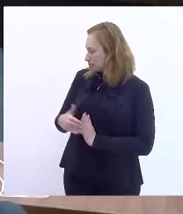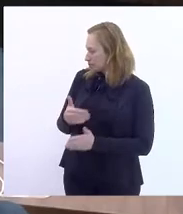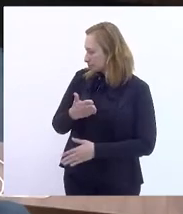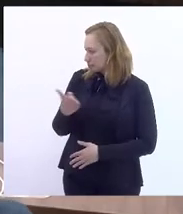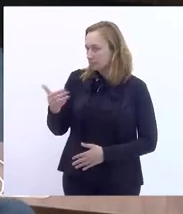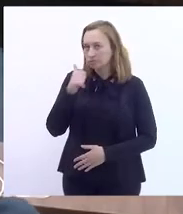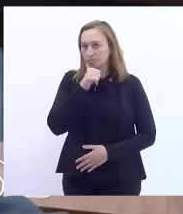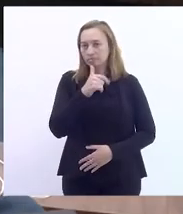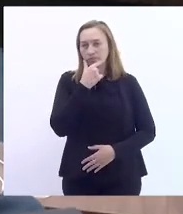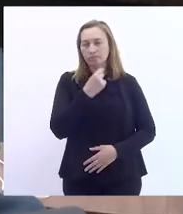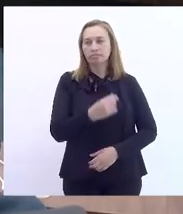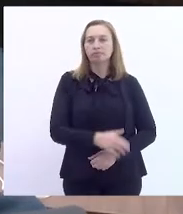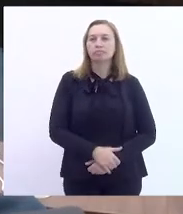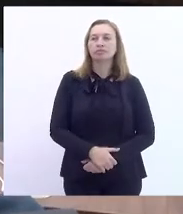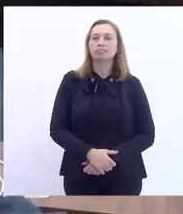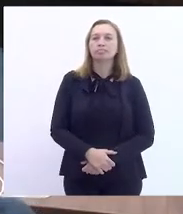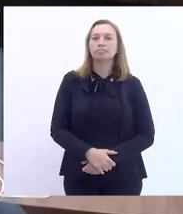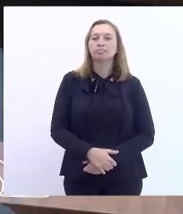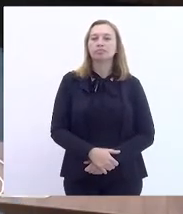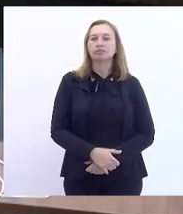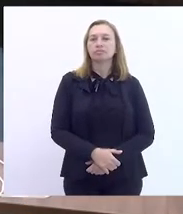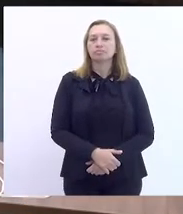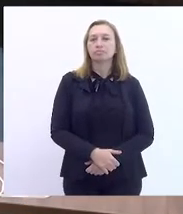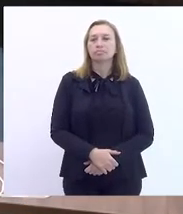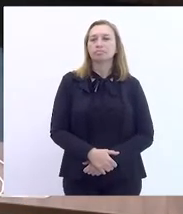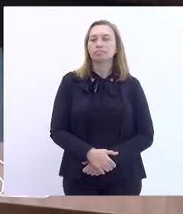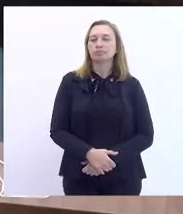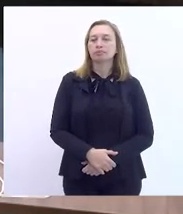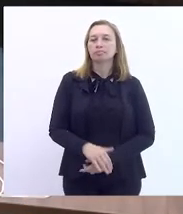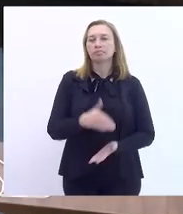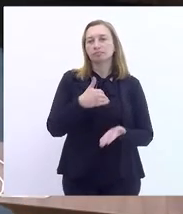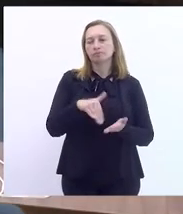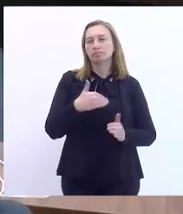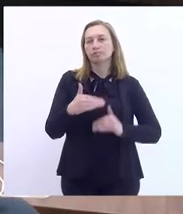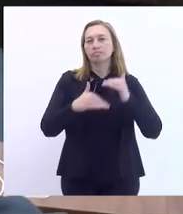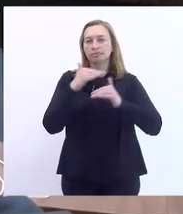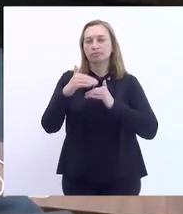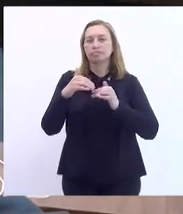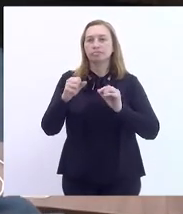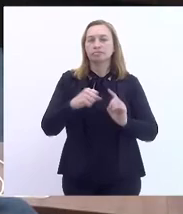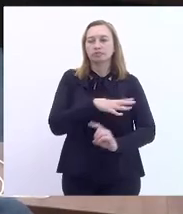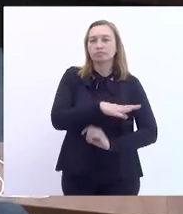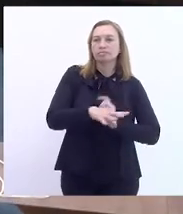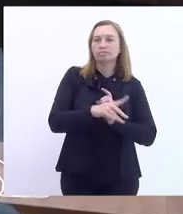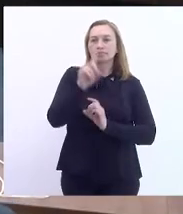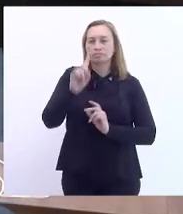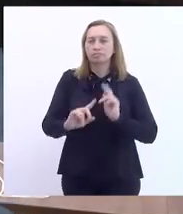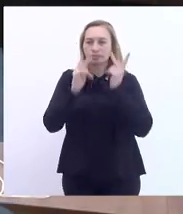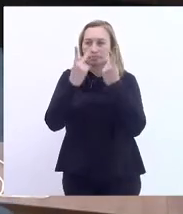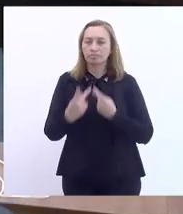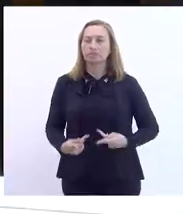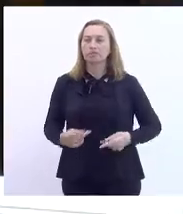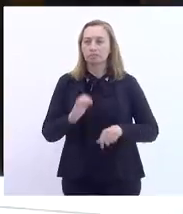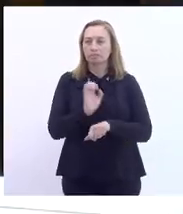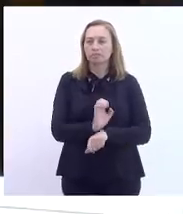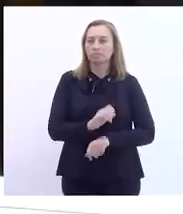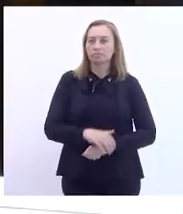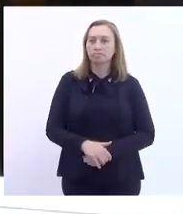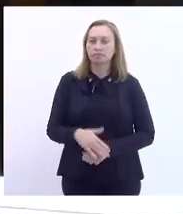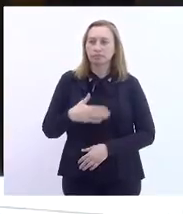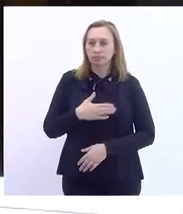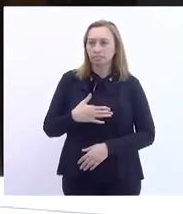todas e todos estou aqui representando a secretaria de Desenvolvimento Social e direitos humanos do estado é